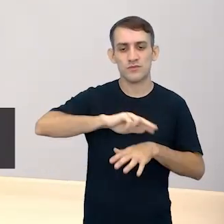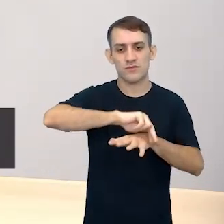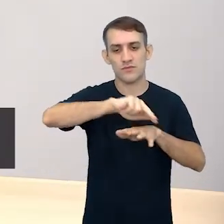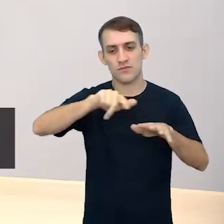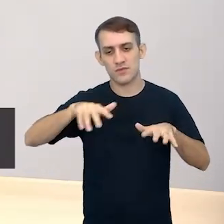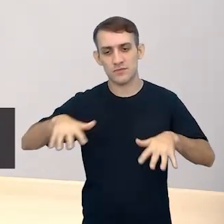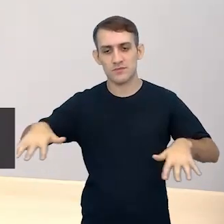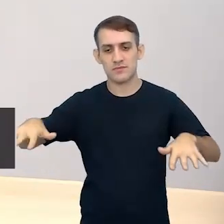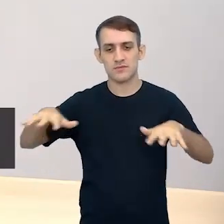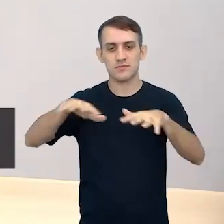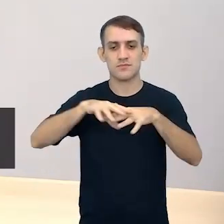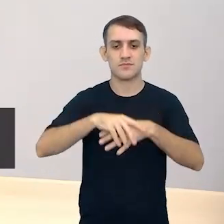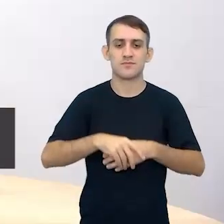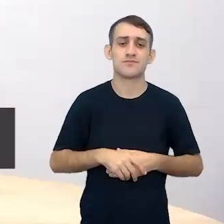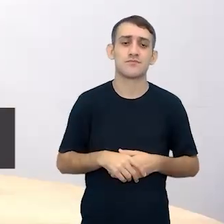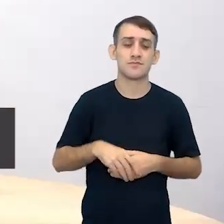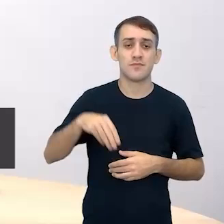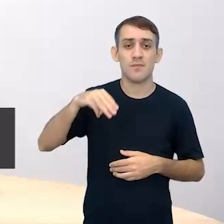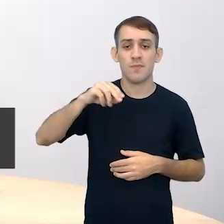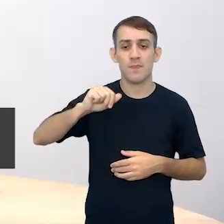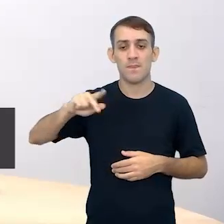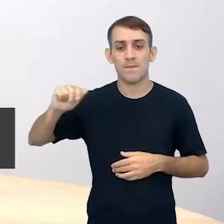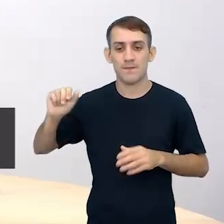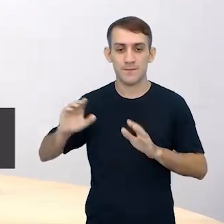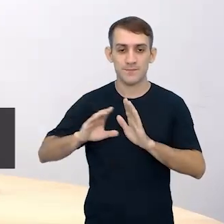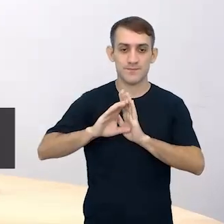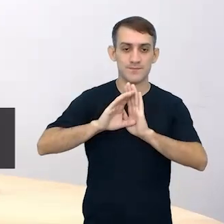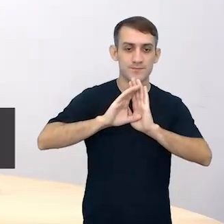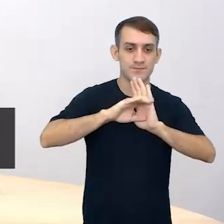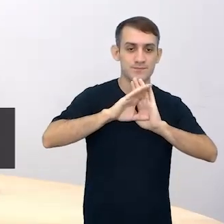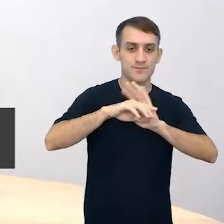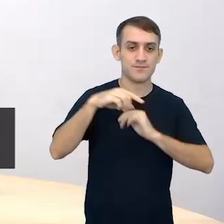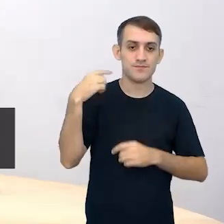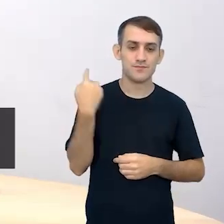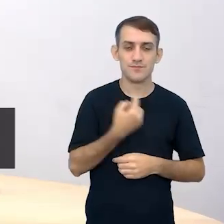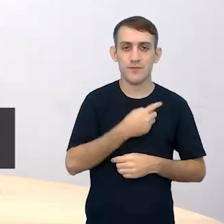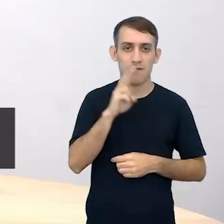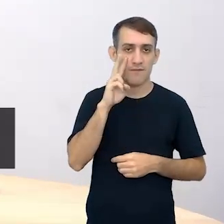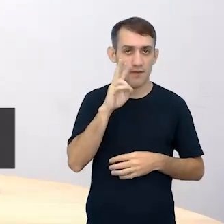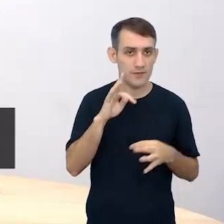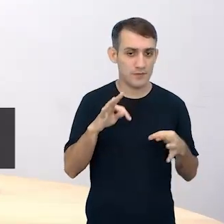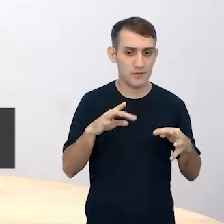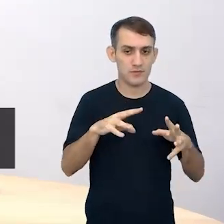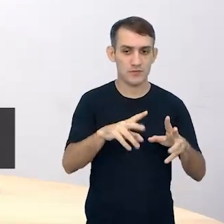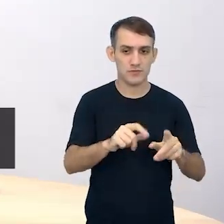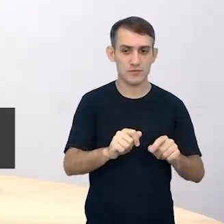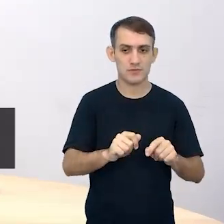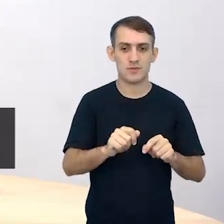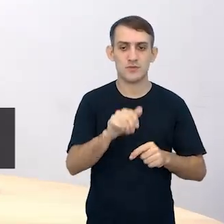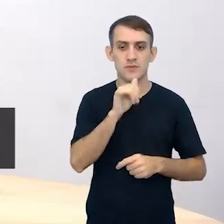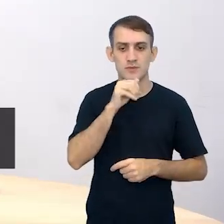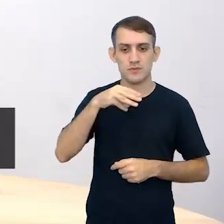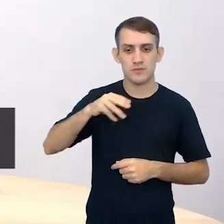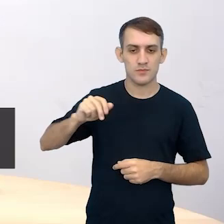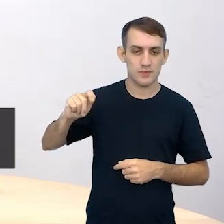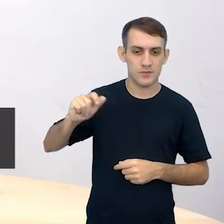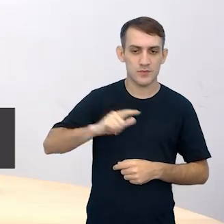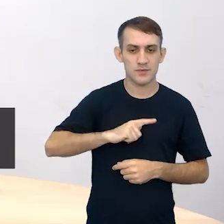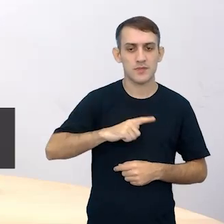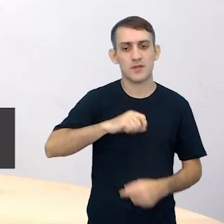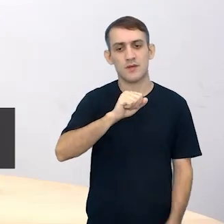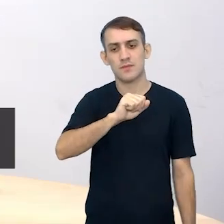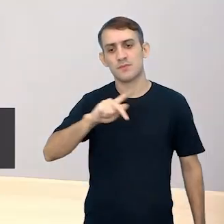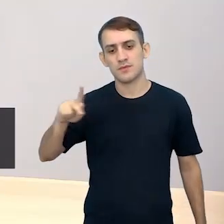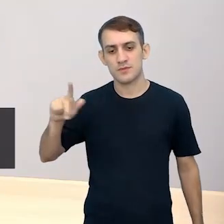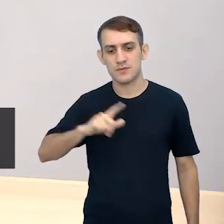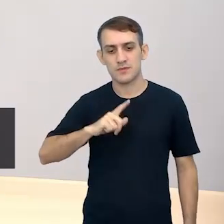campos. Esse mapa conceitual, né, Terezinha, eu acho que você vê o todo, né? Sim, o mapa conceitual também tem um aplicativo. A gente já